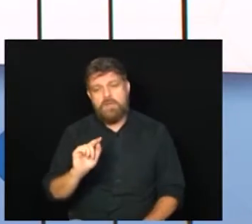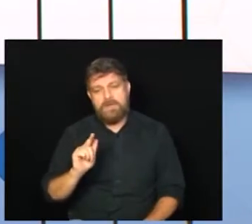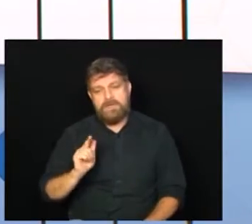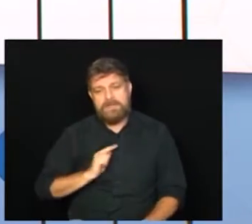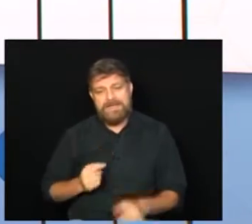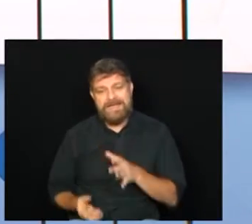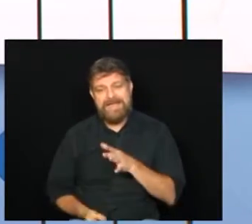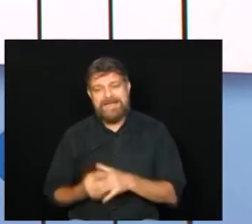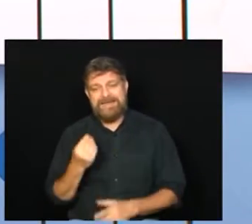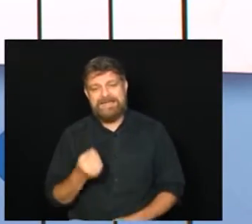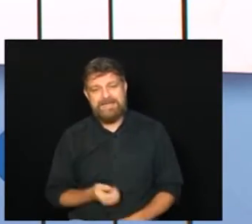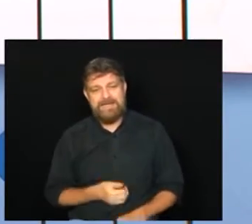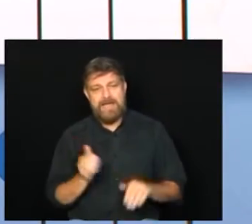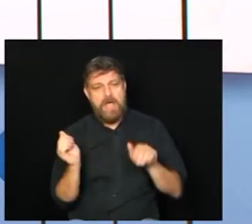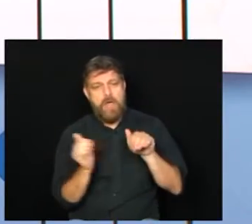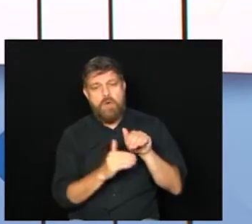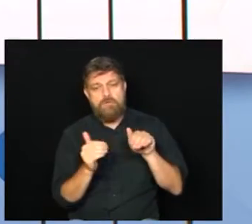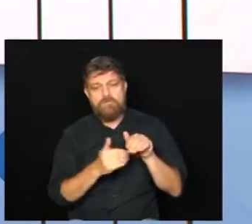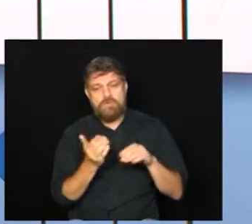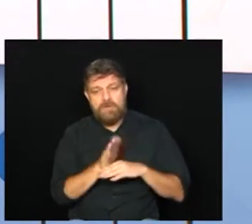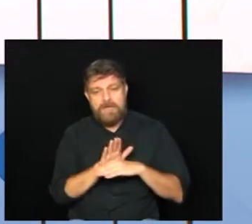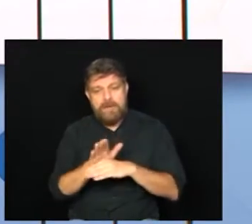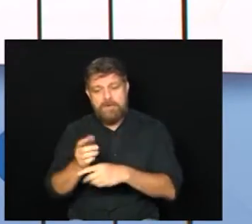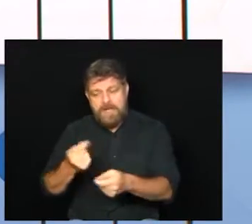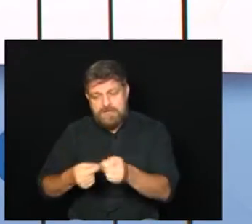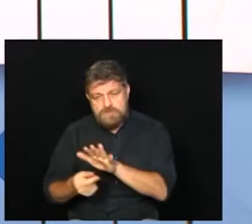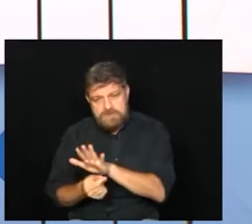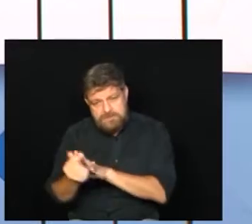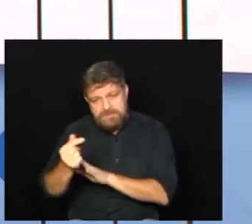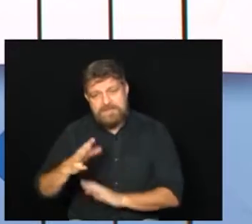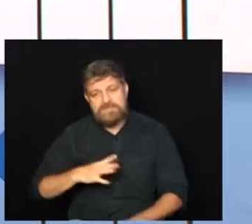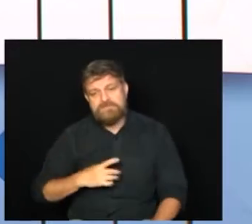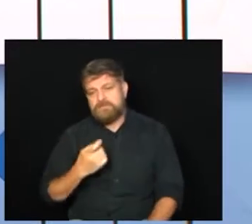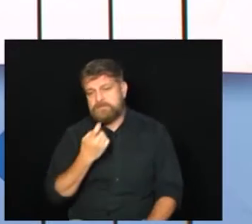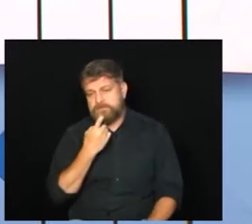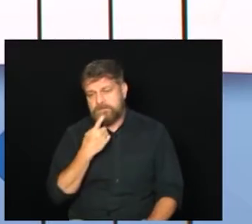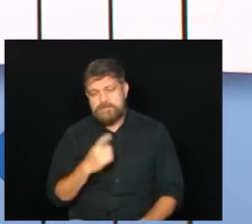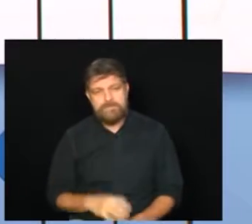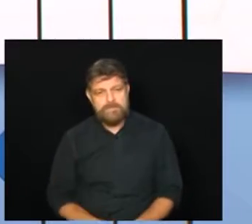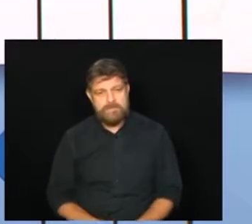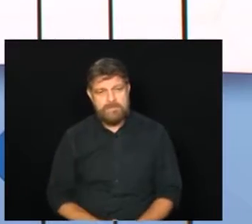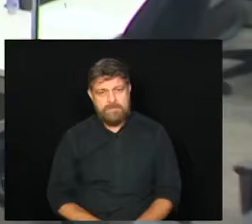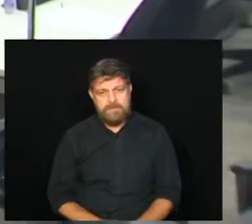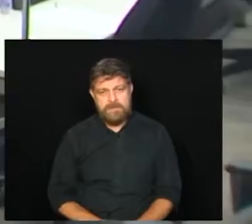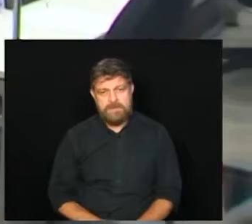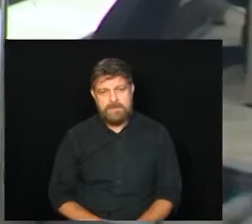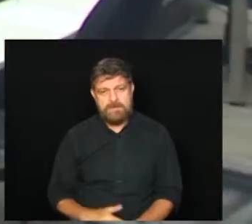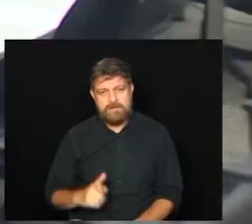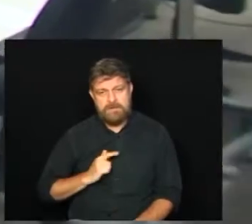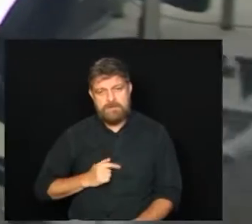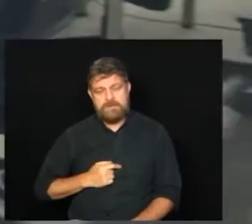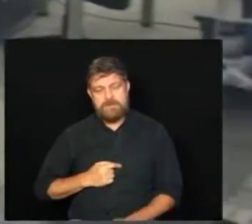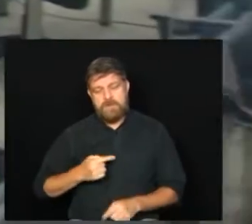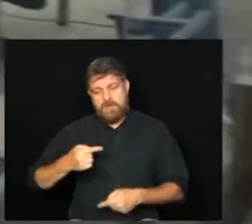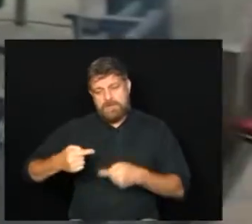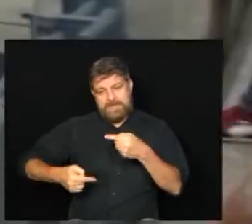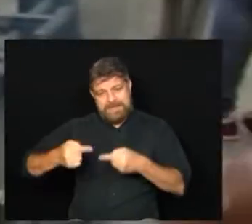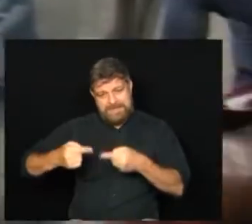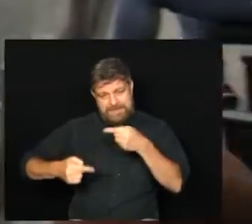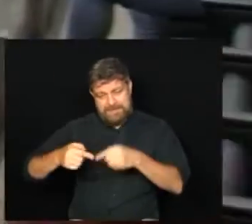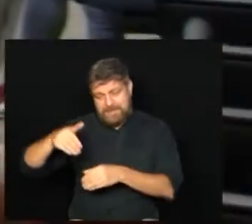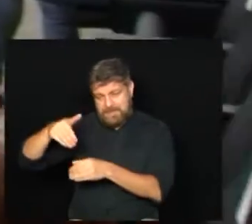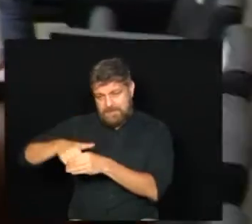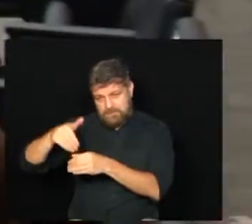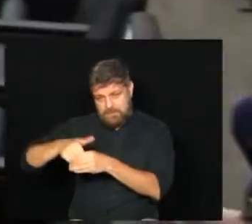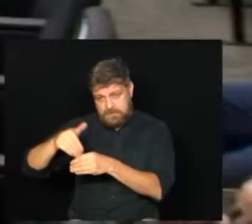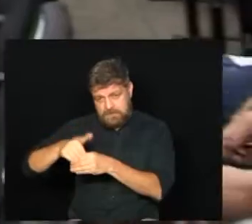Fundo de Apoio à Atividade Econômica no município de Campinas. Entre os projetos discutidos e